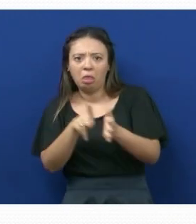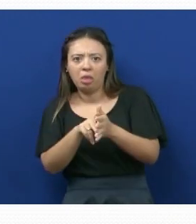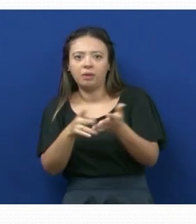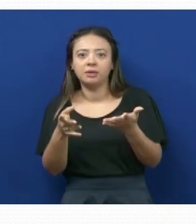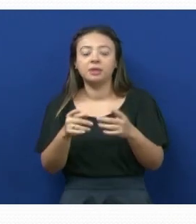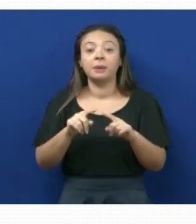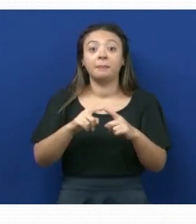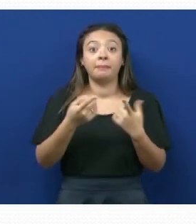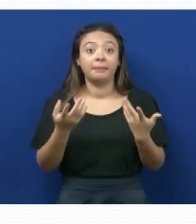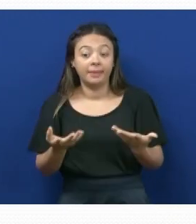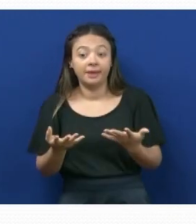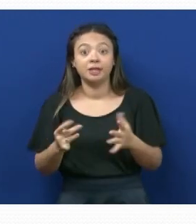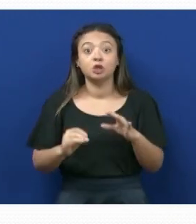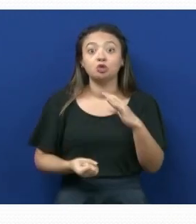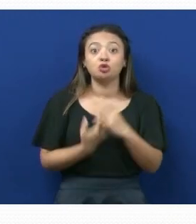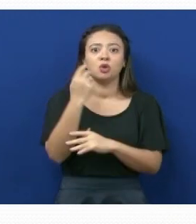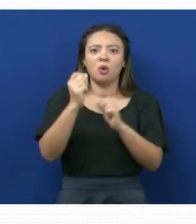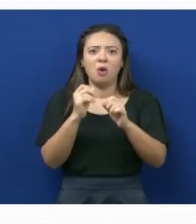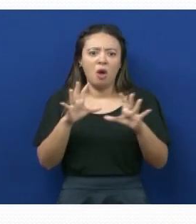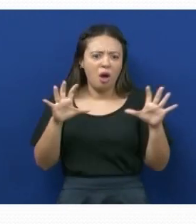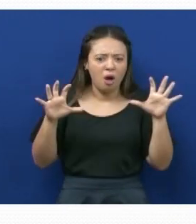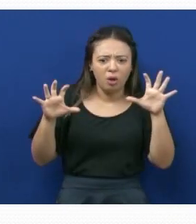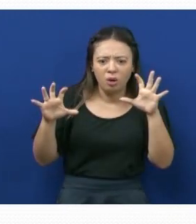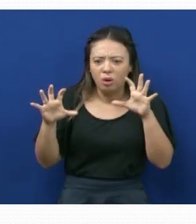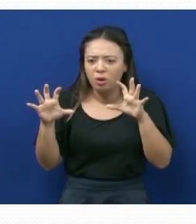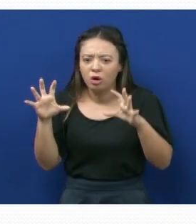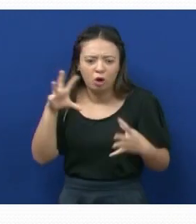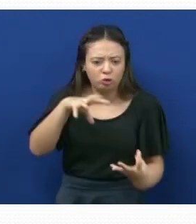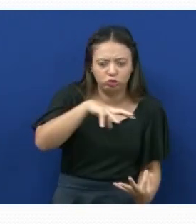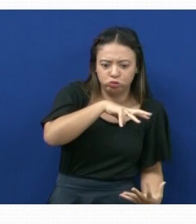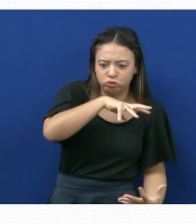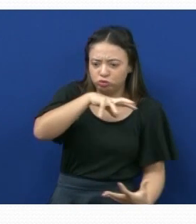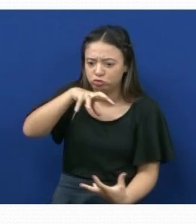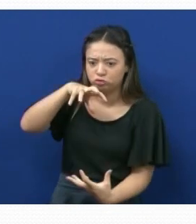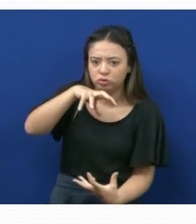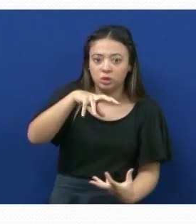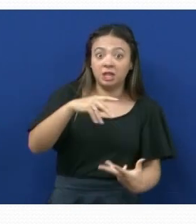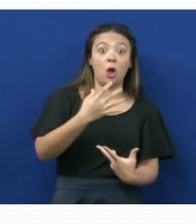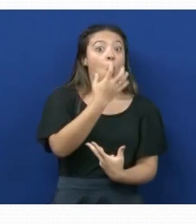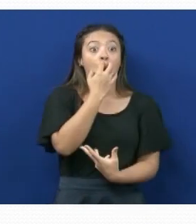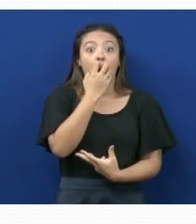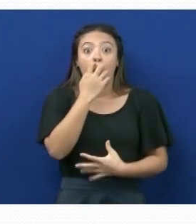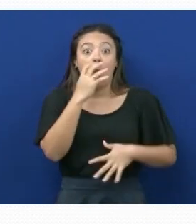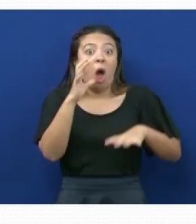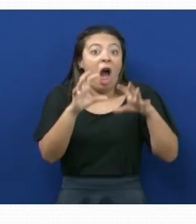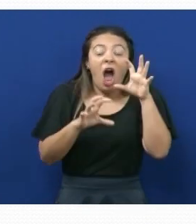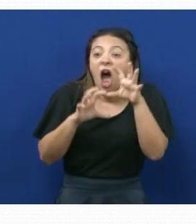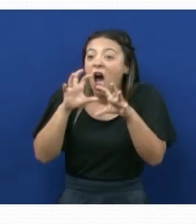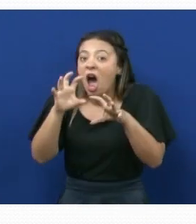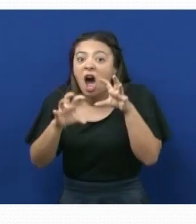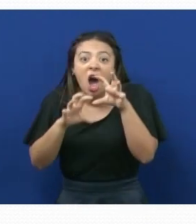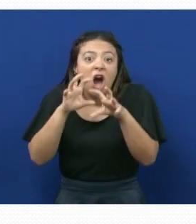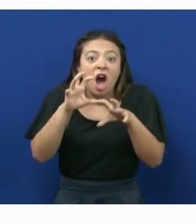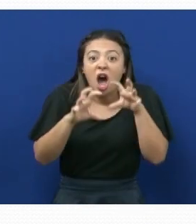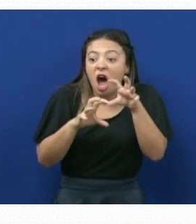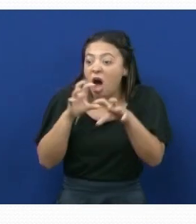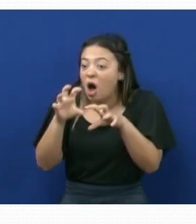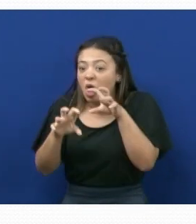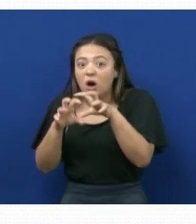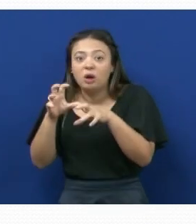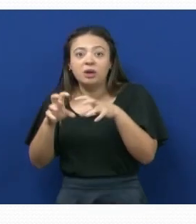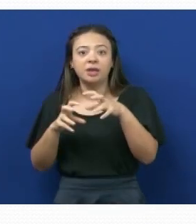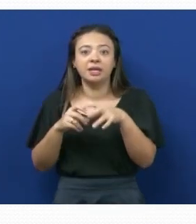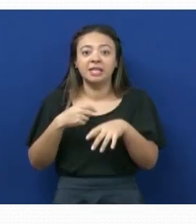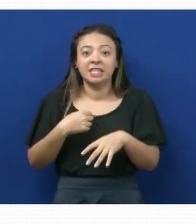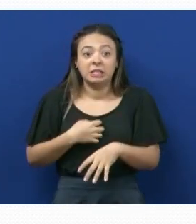assombração, arma penada do outro mundo. E os cachorros disparou. Foram tudo pro corgo, pra mó